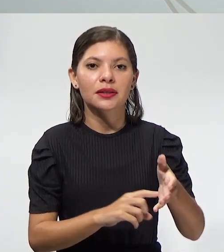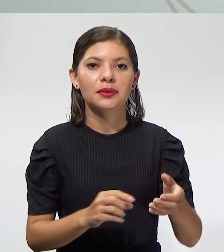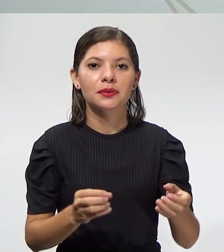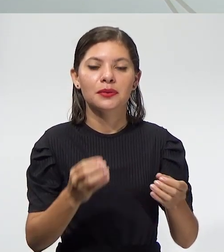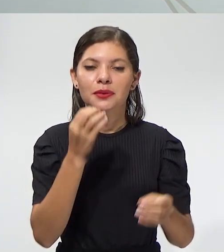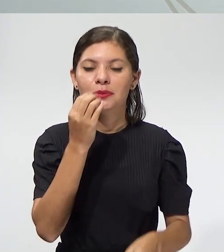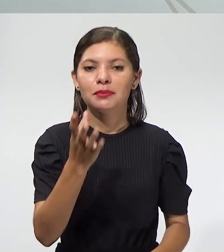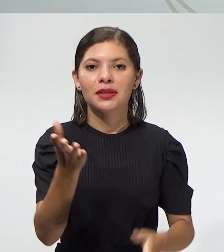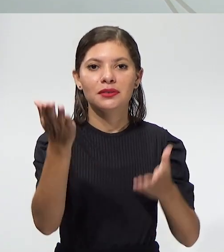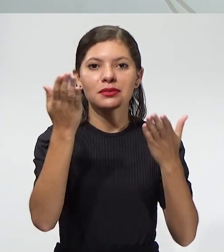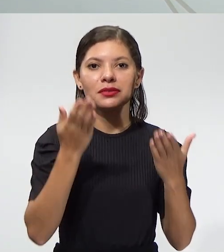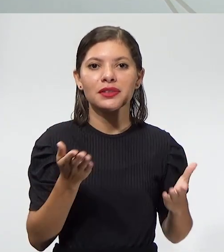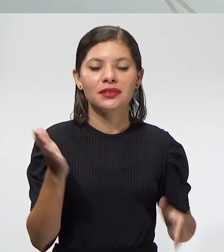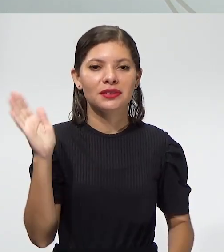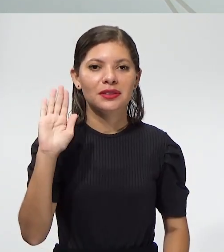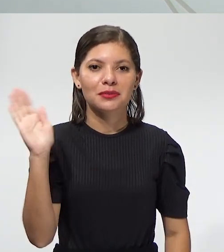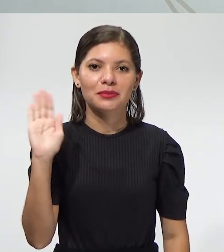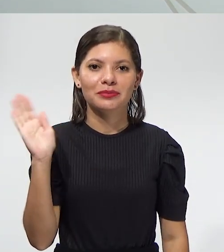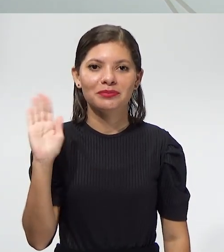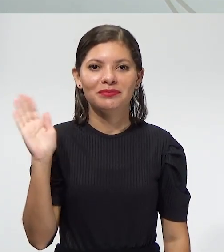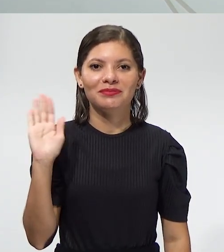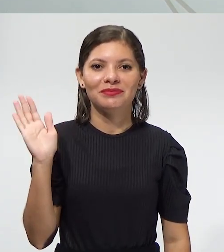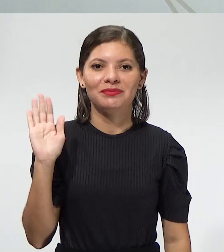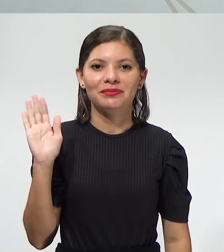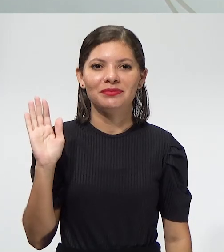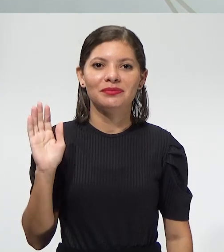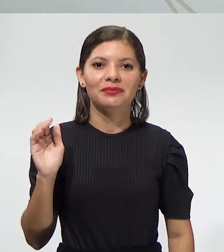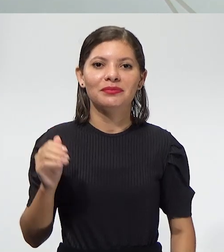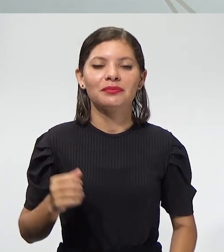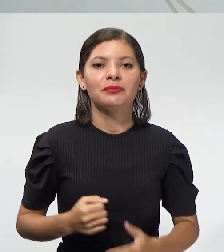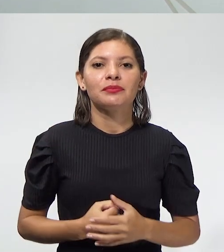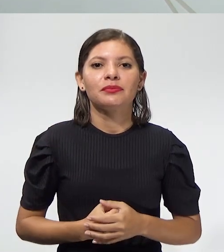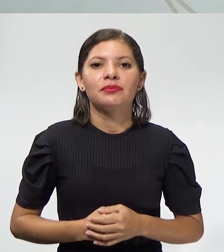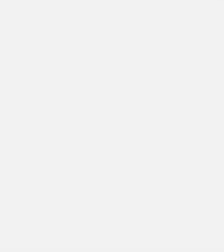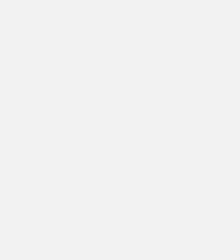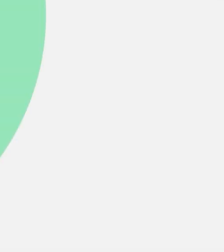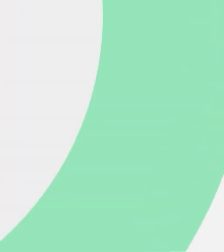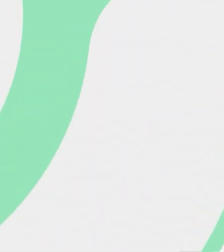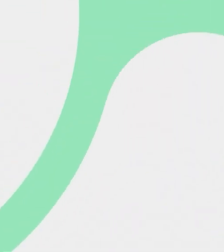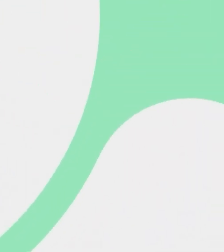e extensão. Então, muito bem-vindos e até a nossa próxima aula.